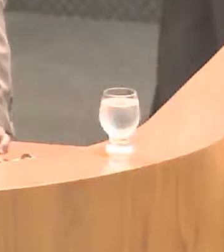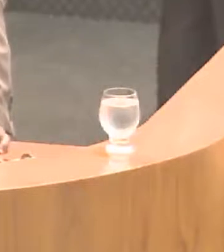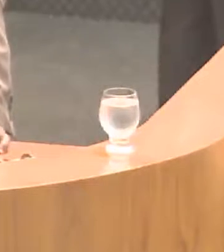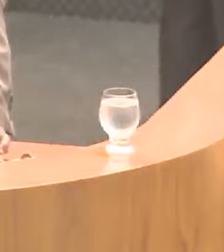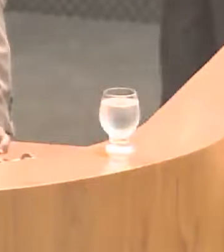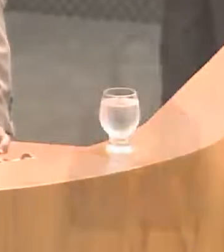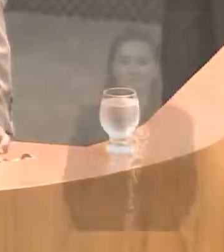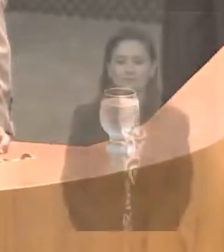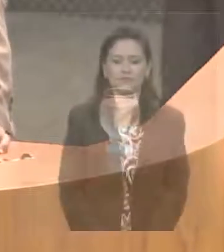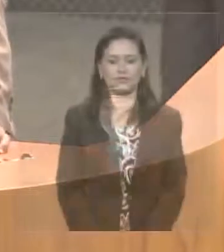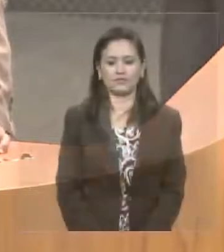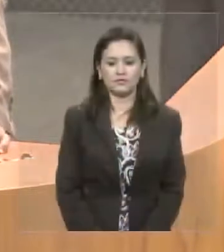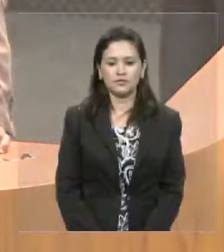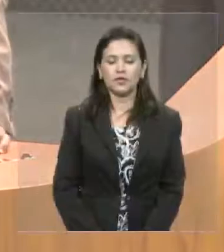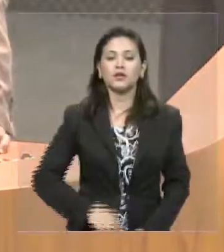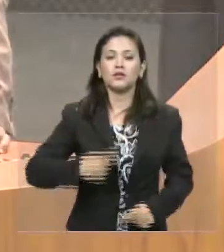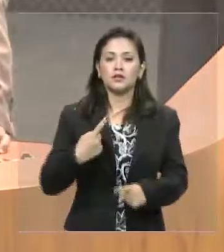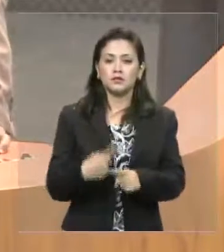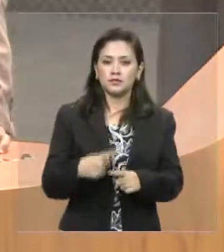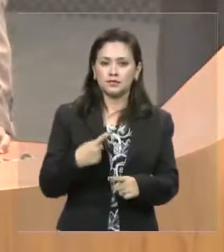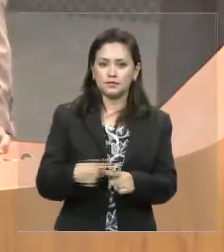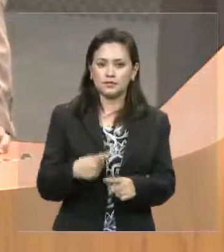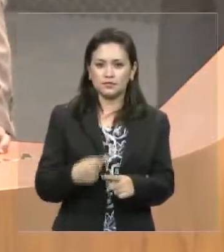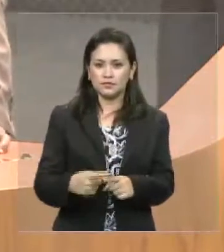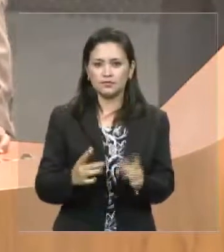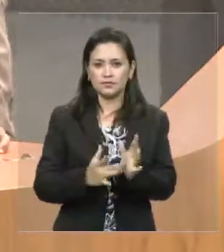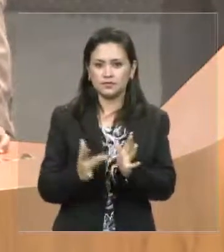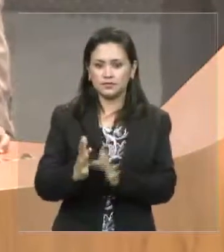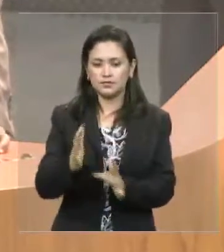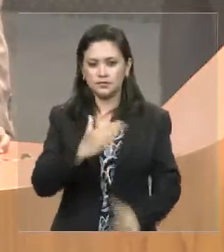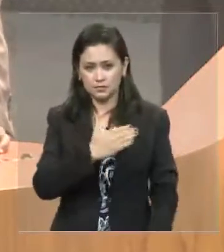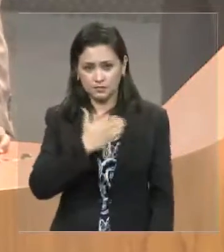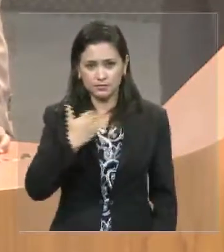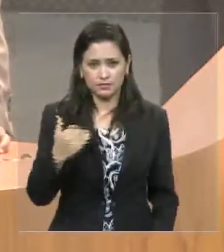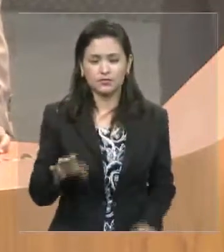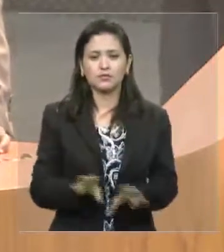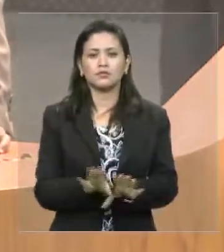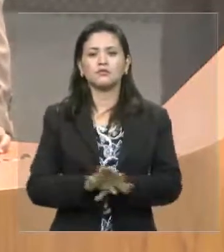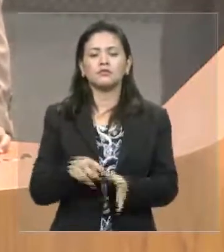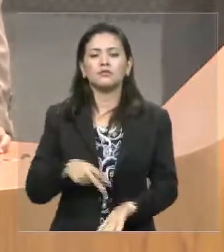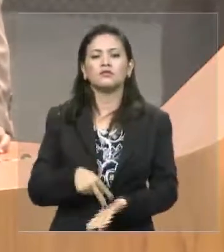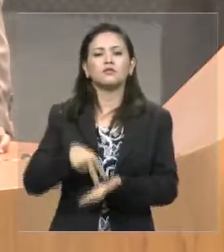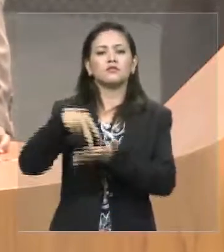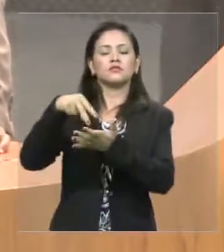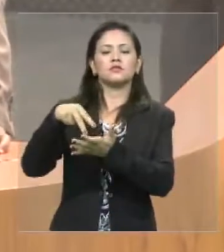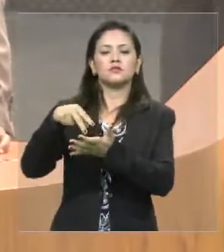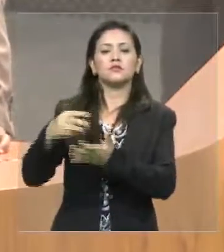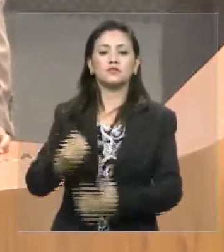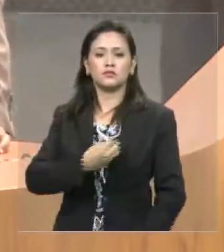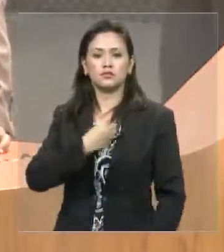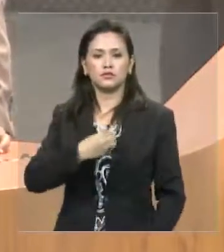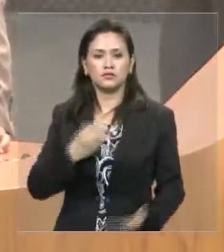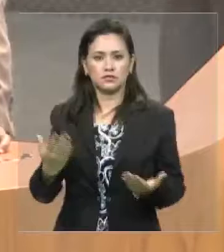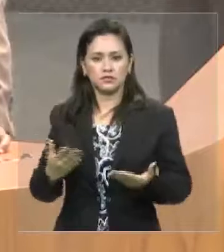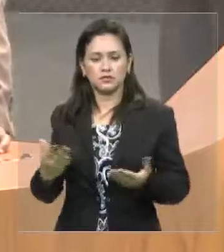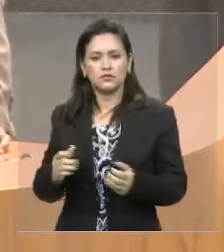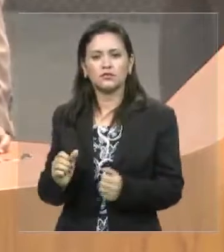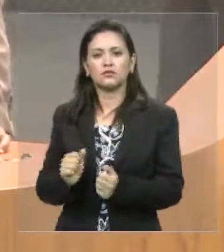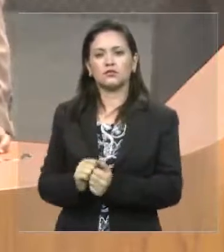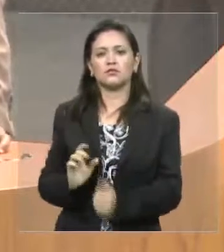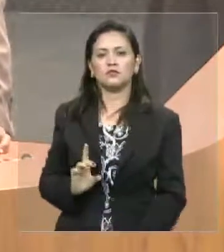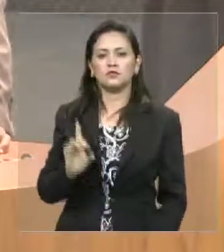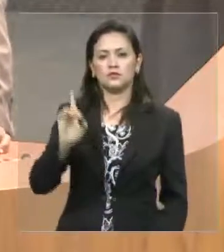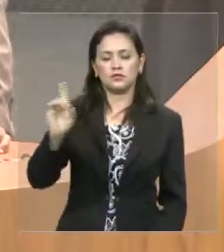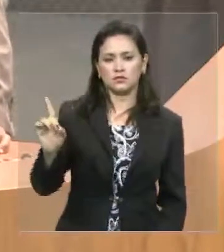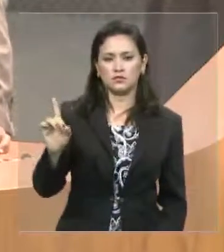dentre os mortos, o qual está à direita de Deus Pai e também intercede por nós. Quem nos separará do